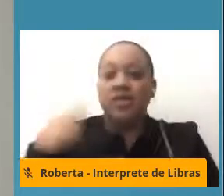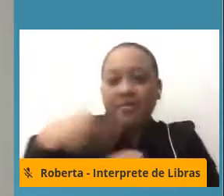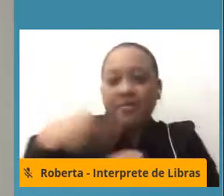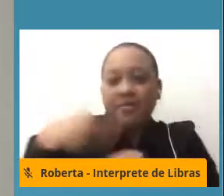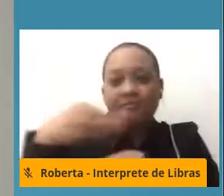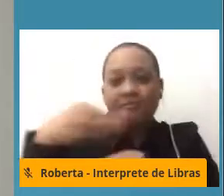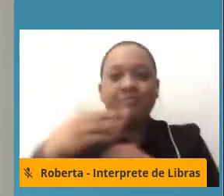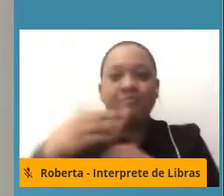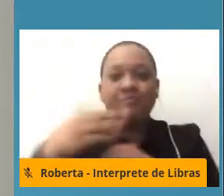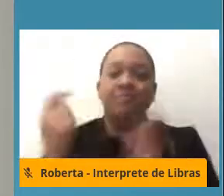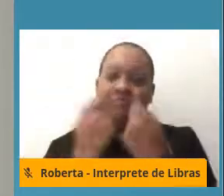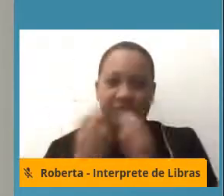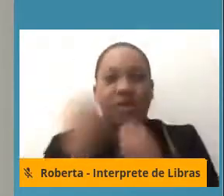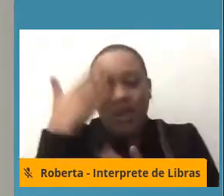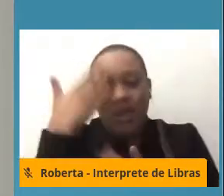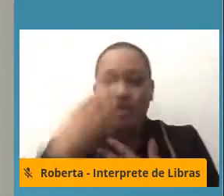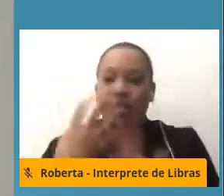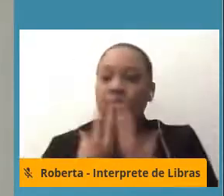vocês.